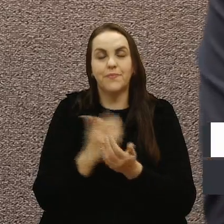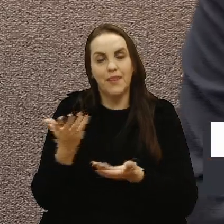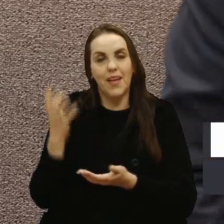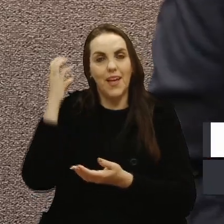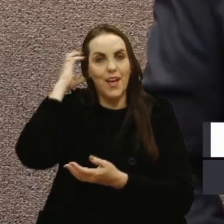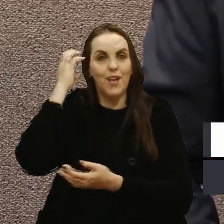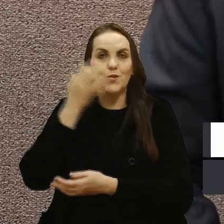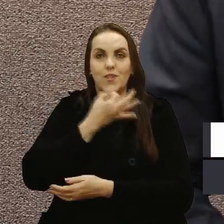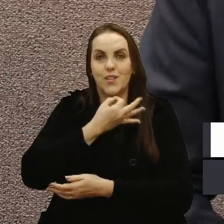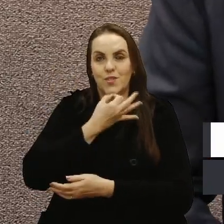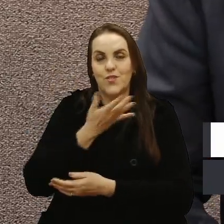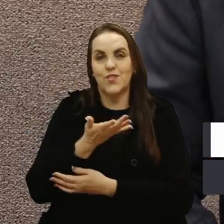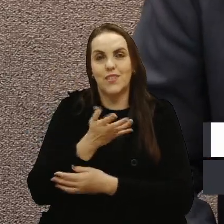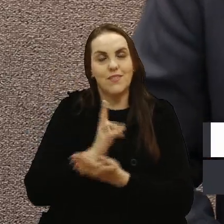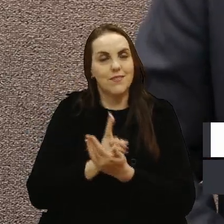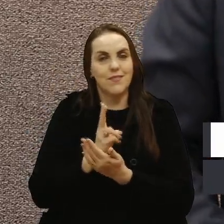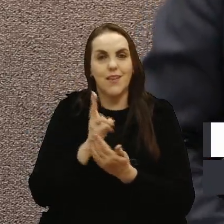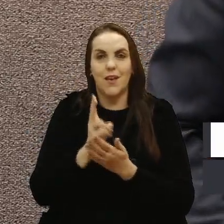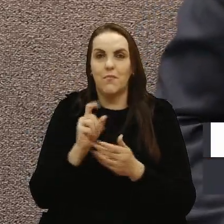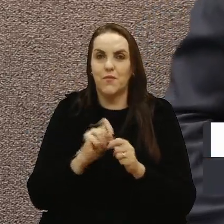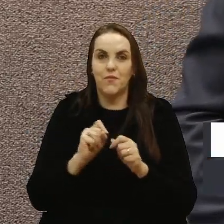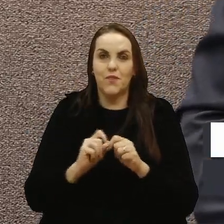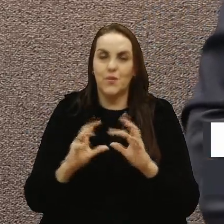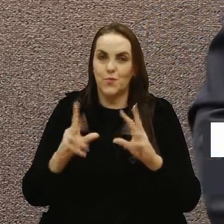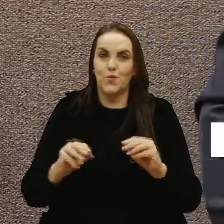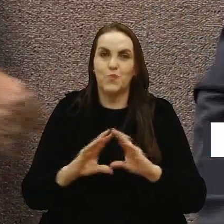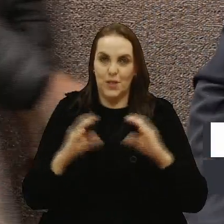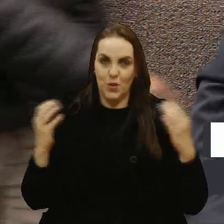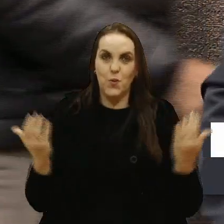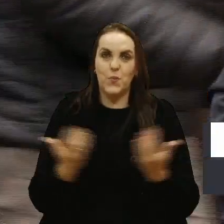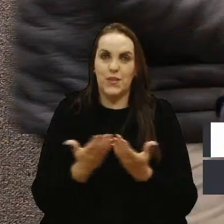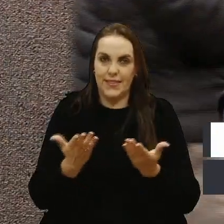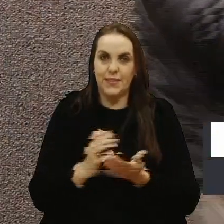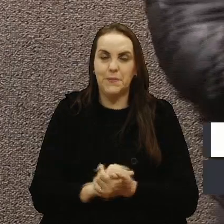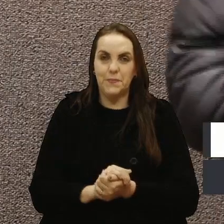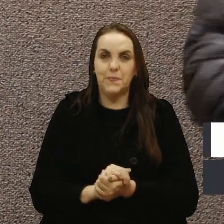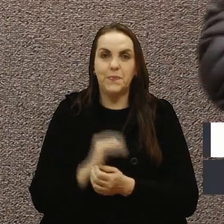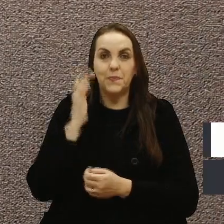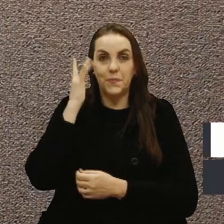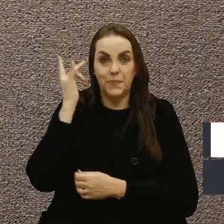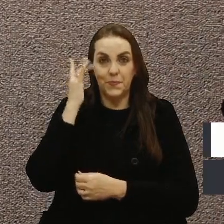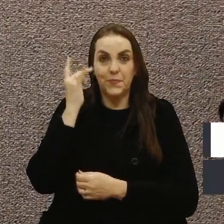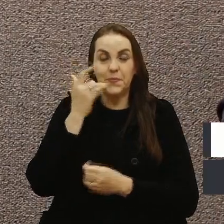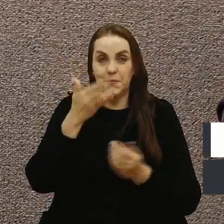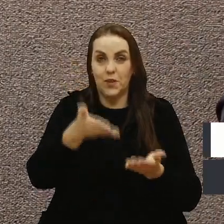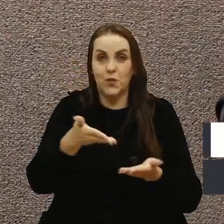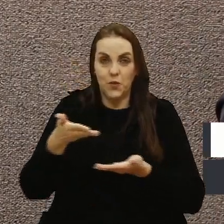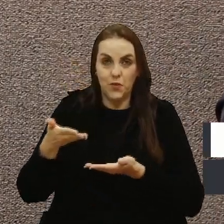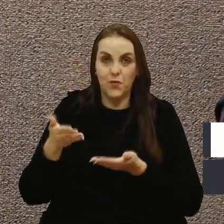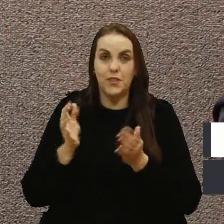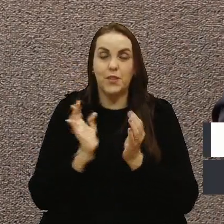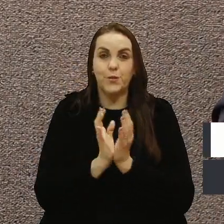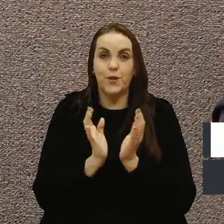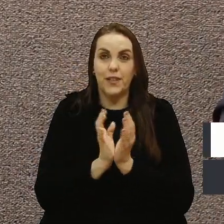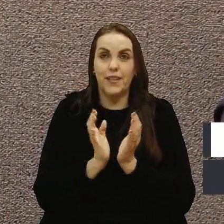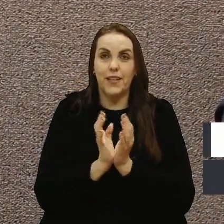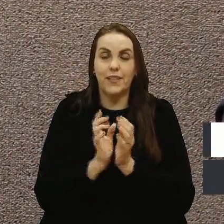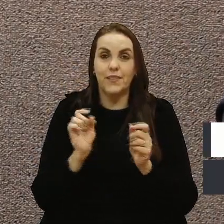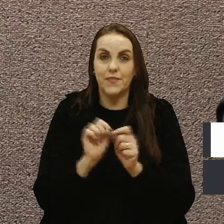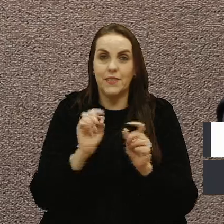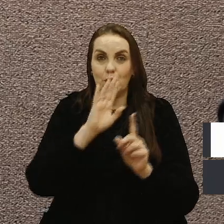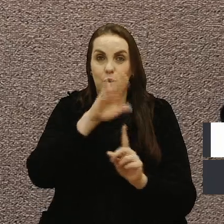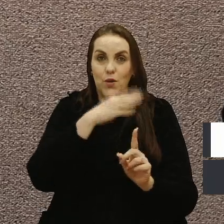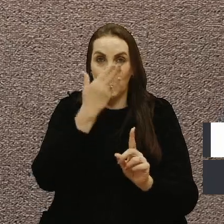tanto fez e que tanto faz por nossa comunidade. E amanhã, né, convidar os colegas, faremos a